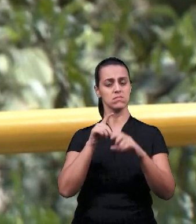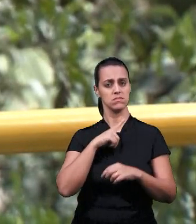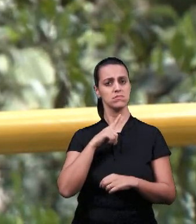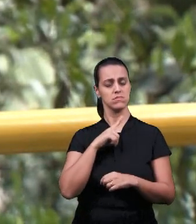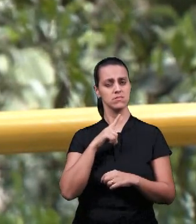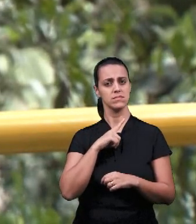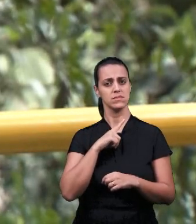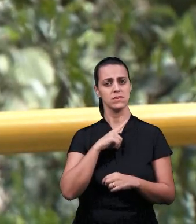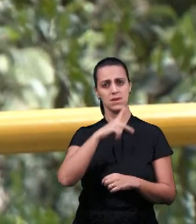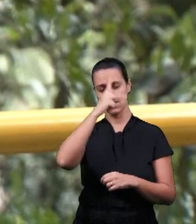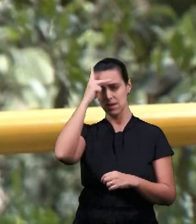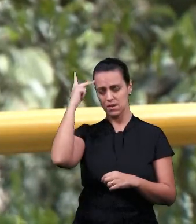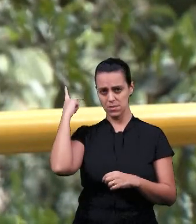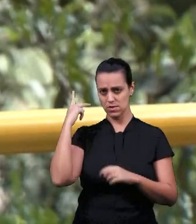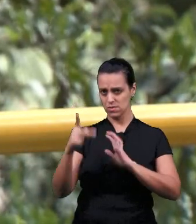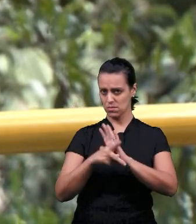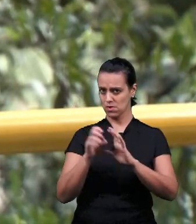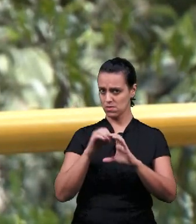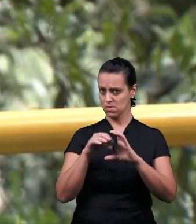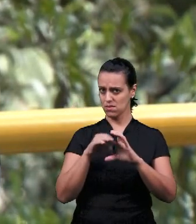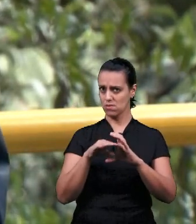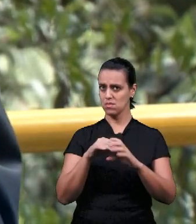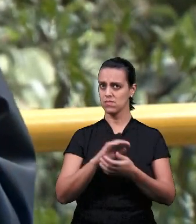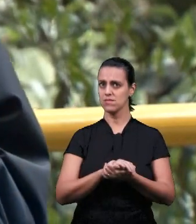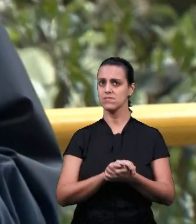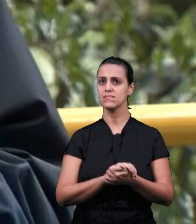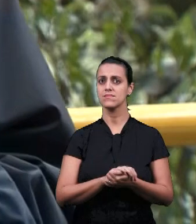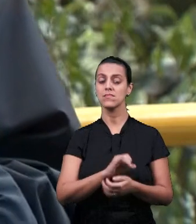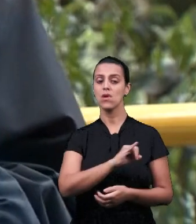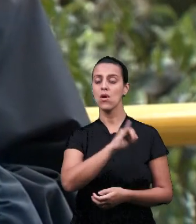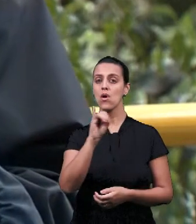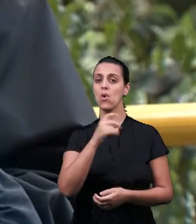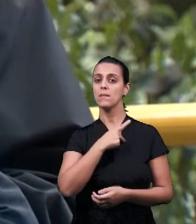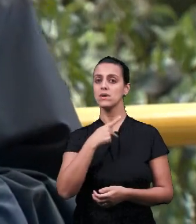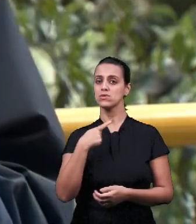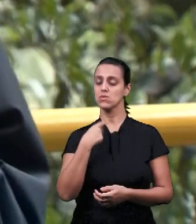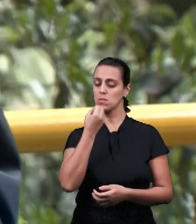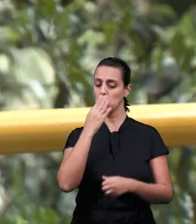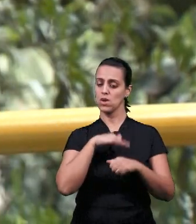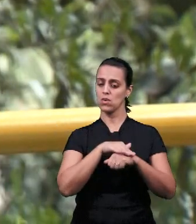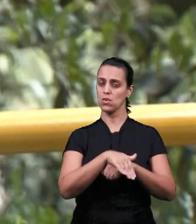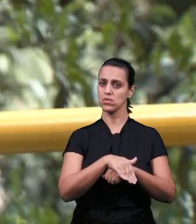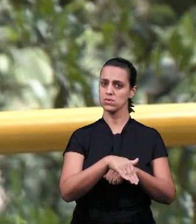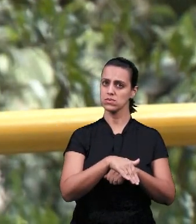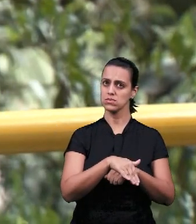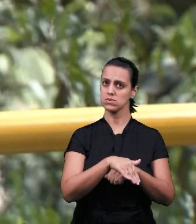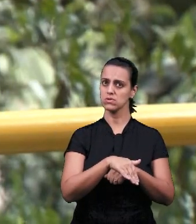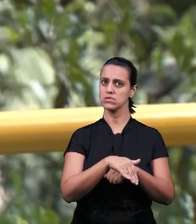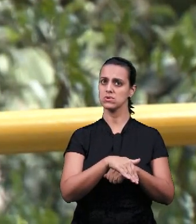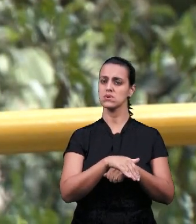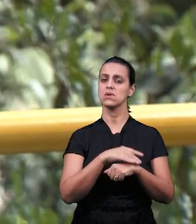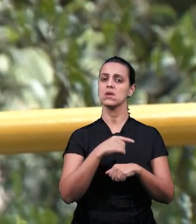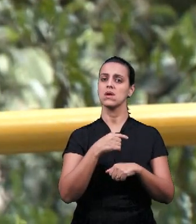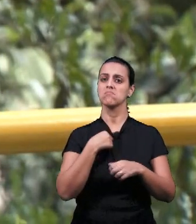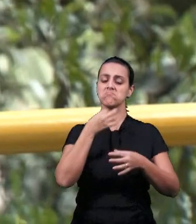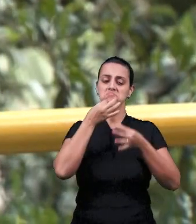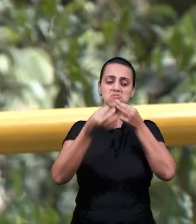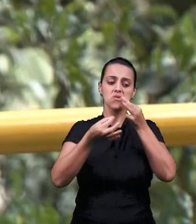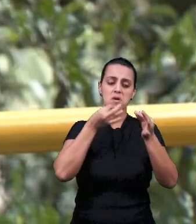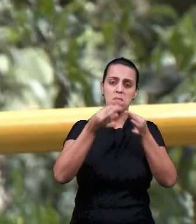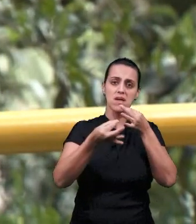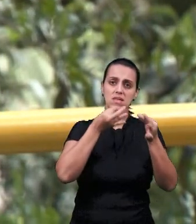Uma pessoa da Globo. Oi, pastor, boa noite. Os comentários foram